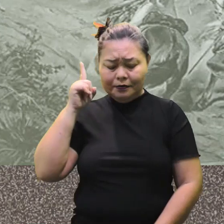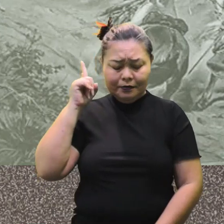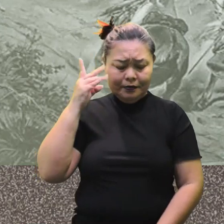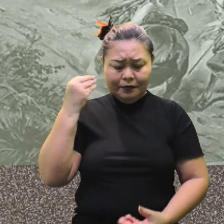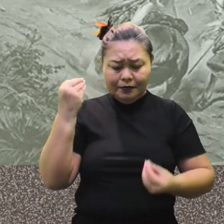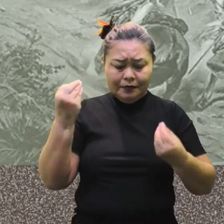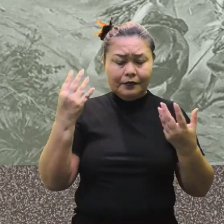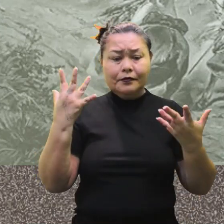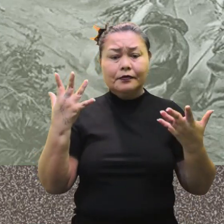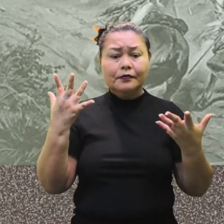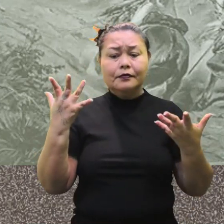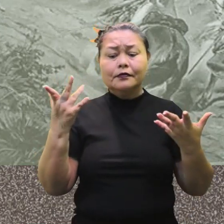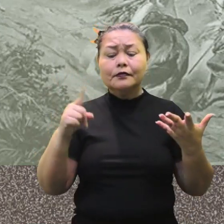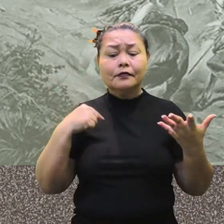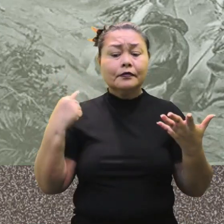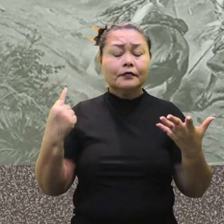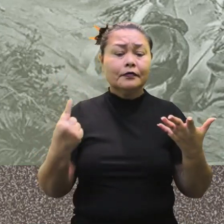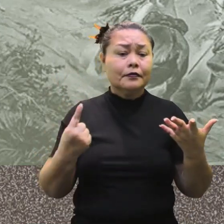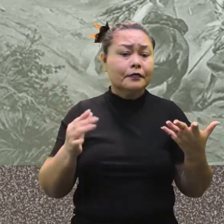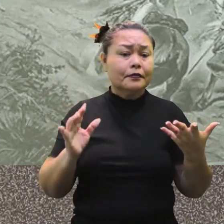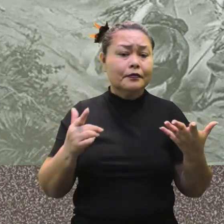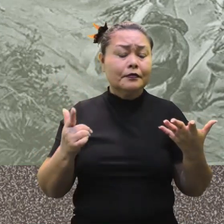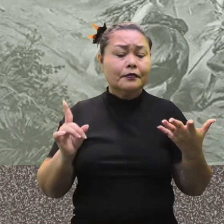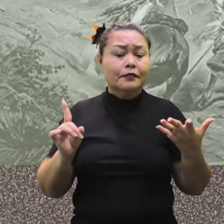grosseira que nós